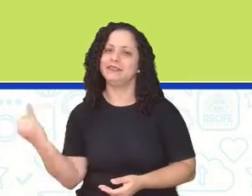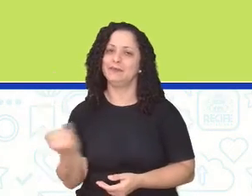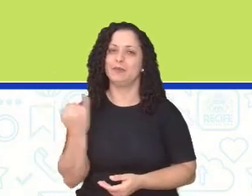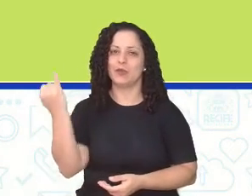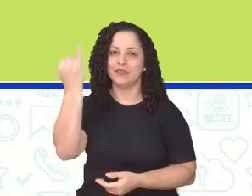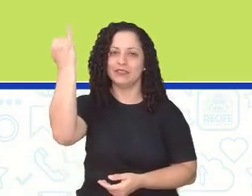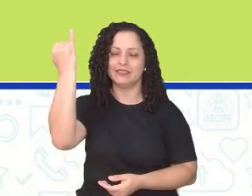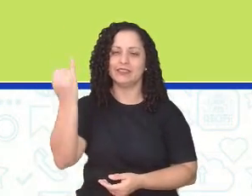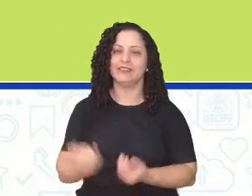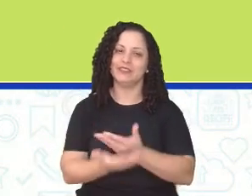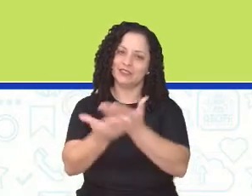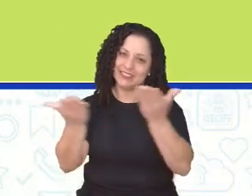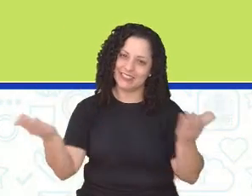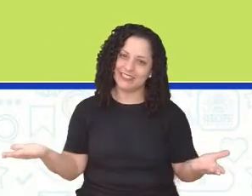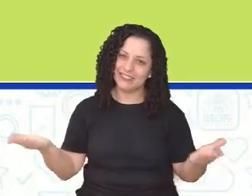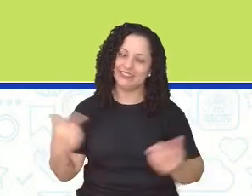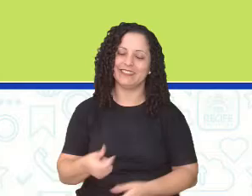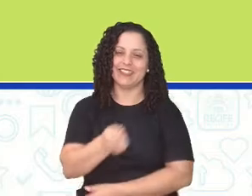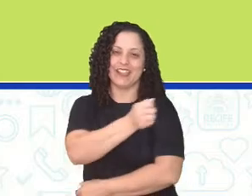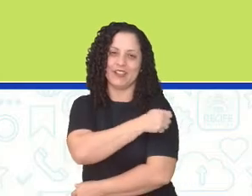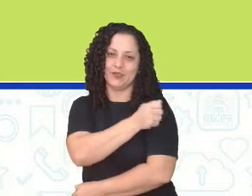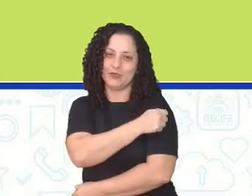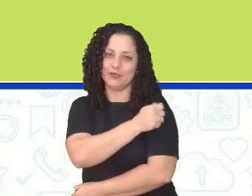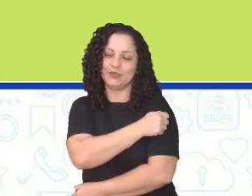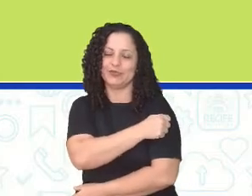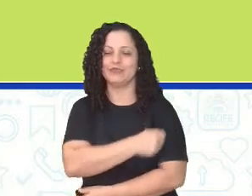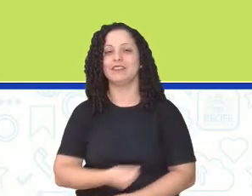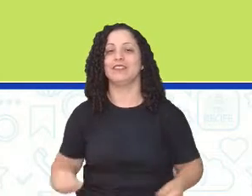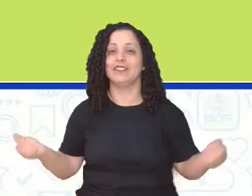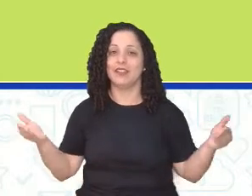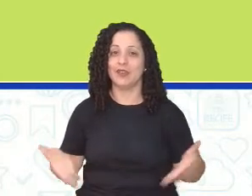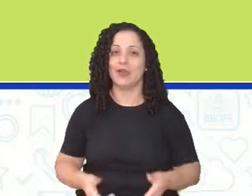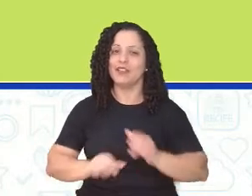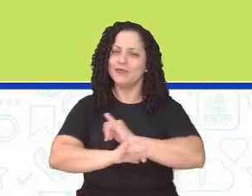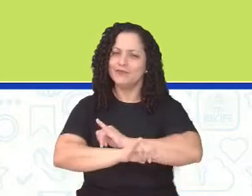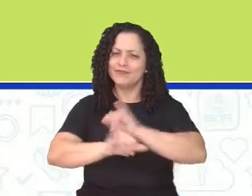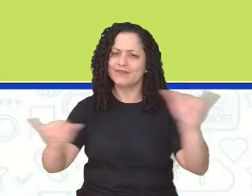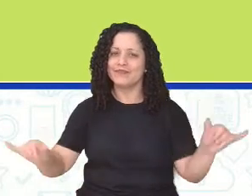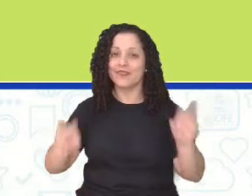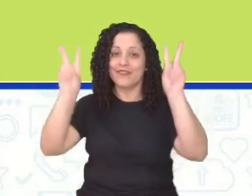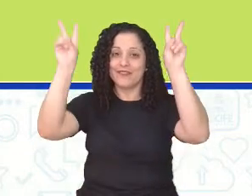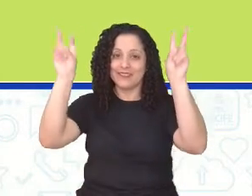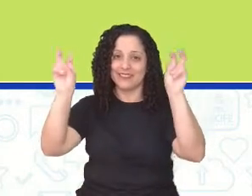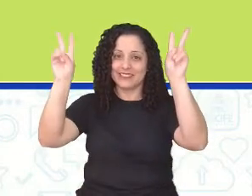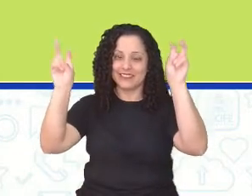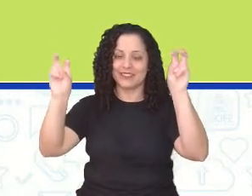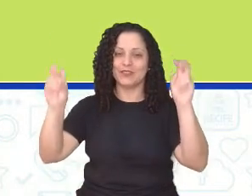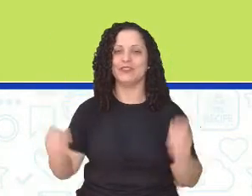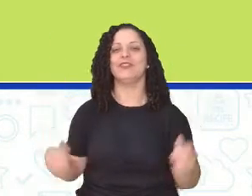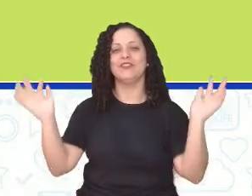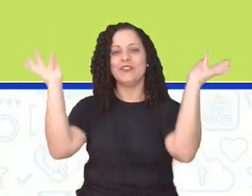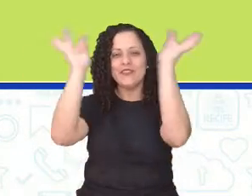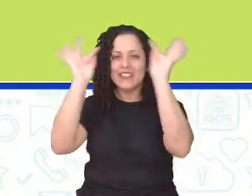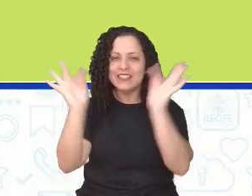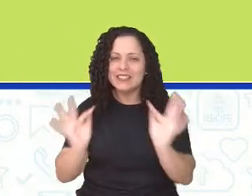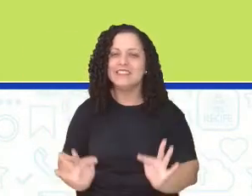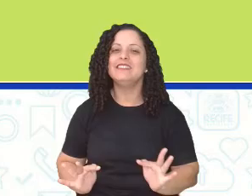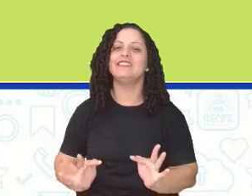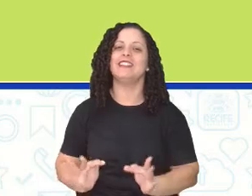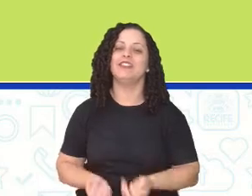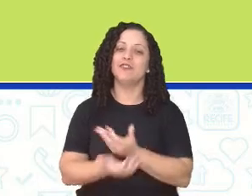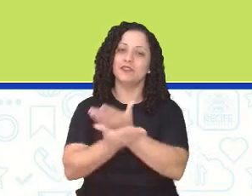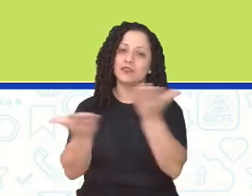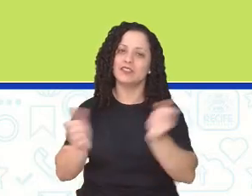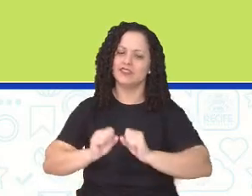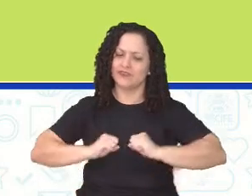os estudantes, o Dia dos Estudantes. E eu trouxe uma mensagem para vocês para desejar um feliz dia, que vocês continuem